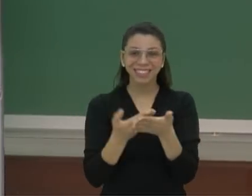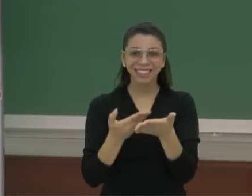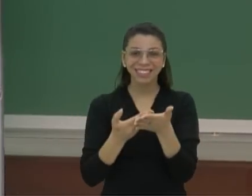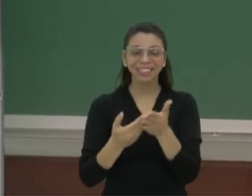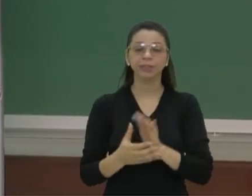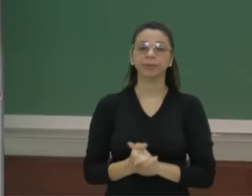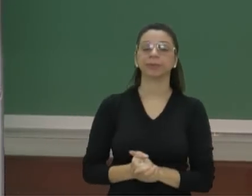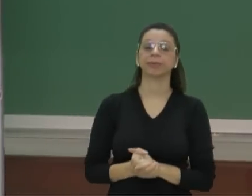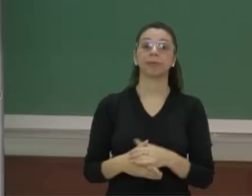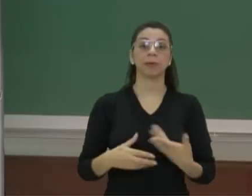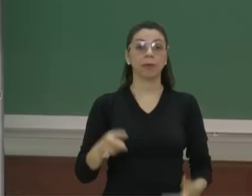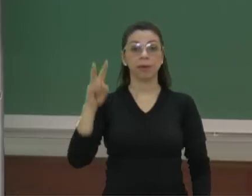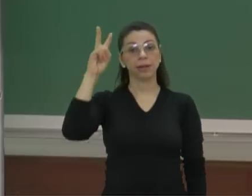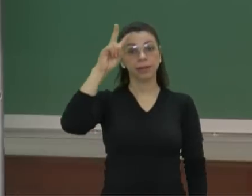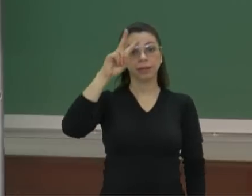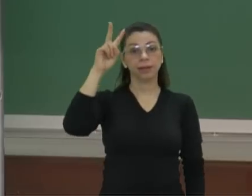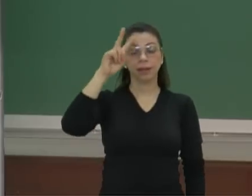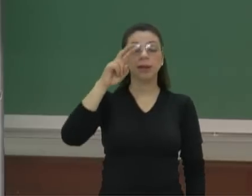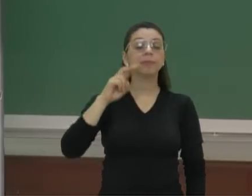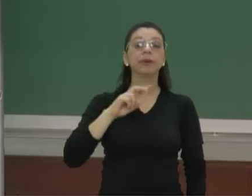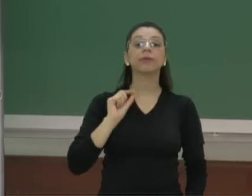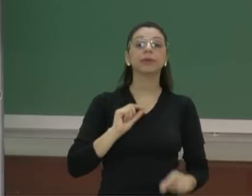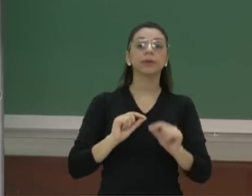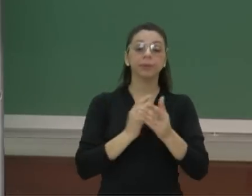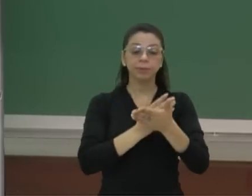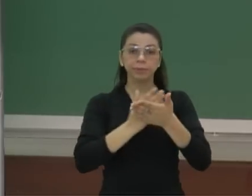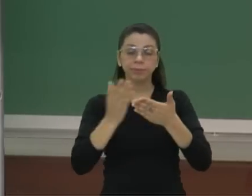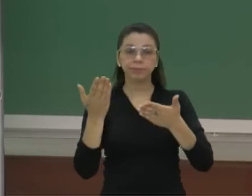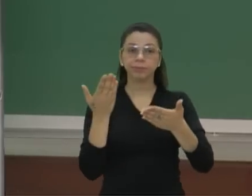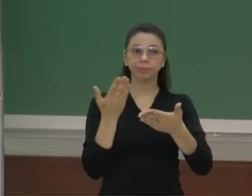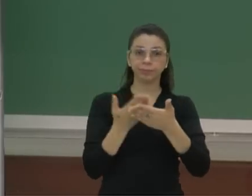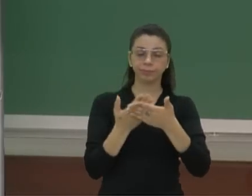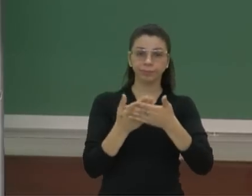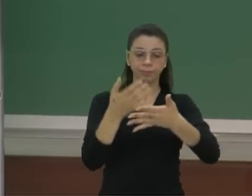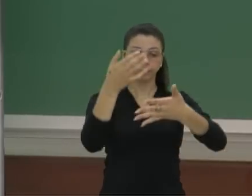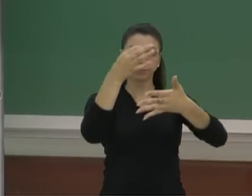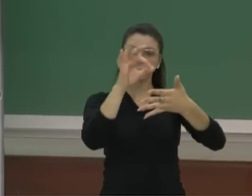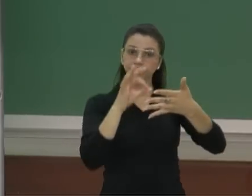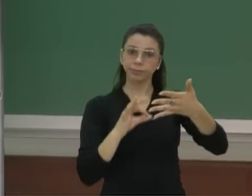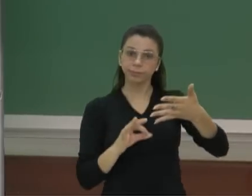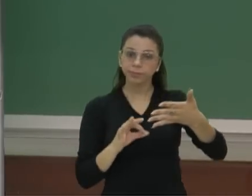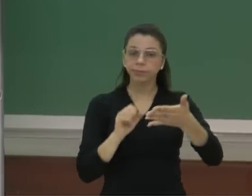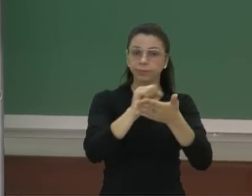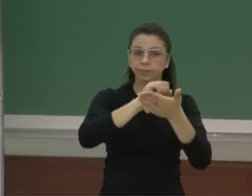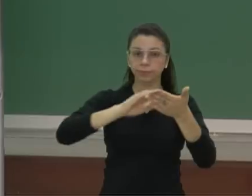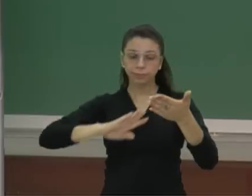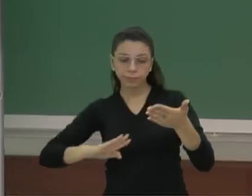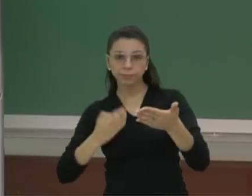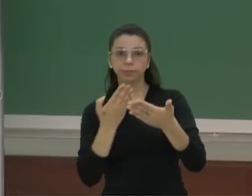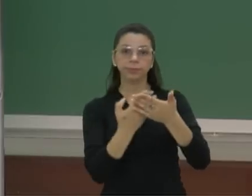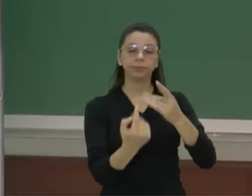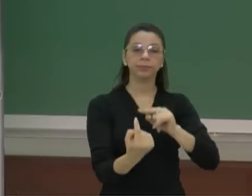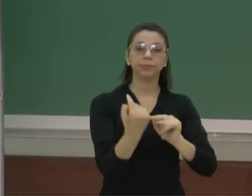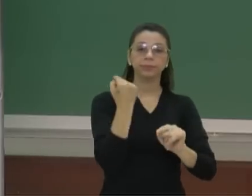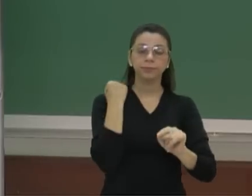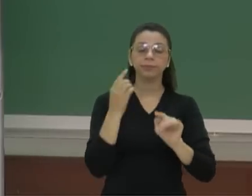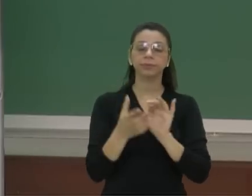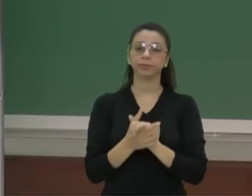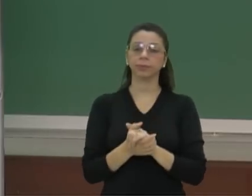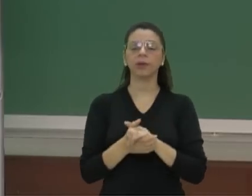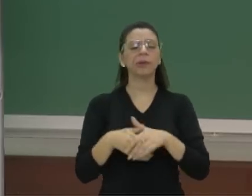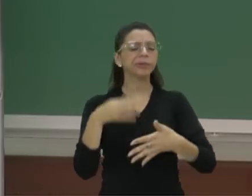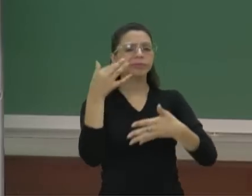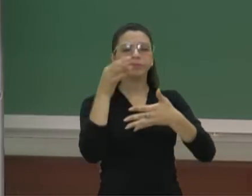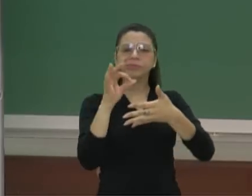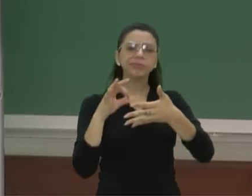Então, lembrem que toda vez nós começamos as nossas aulas com correção de exercícios da aula anterior. E quando a gente faz a